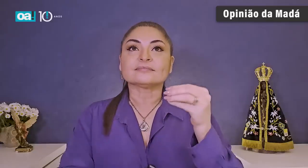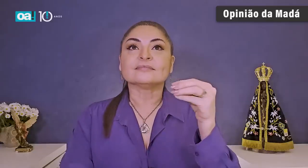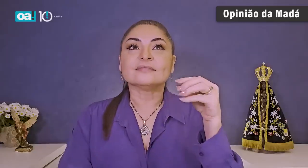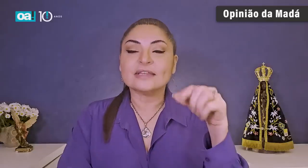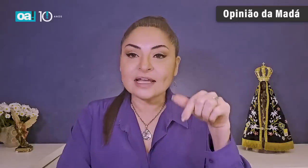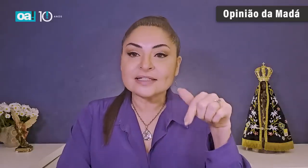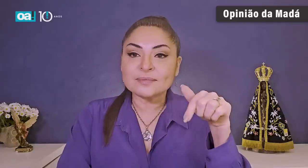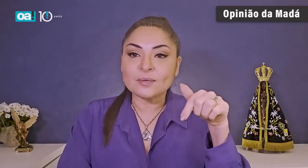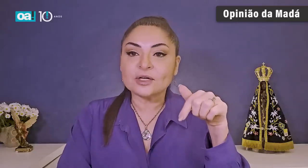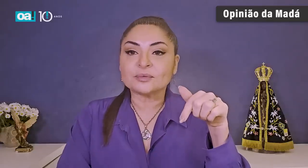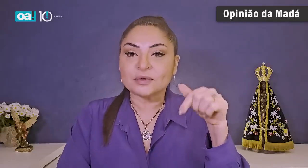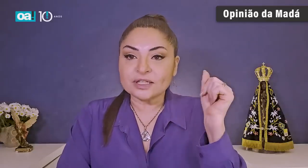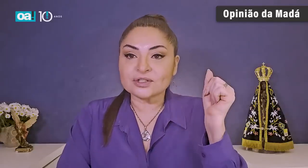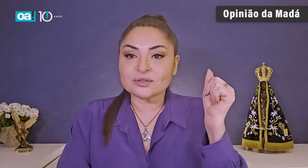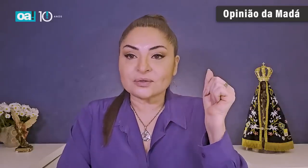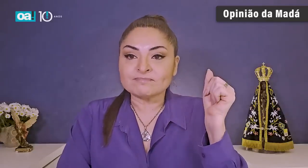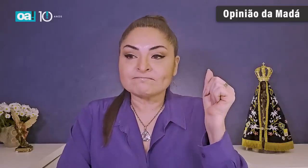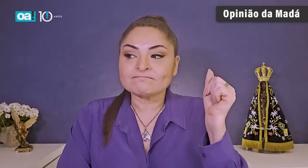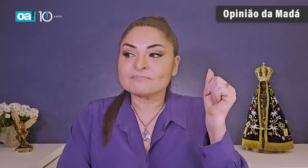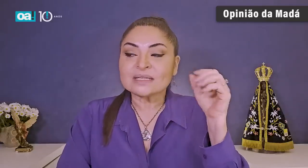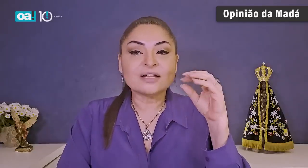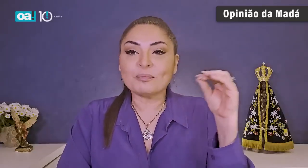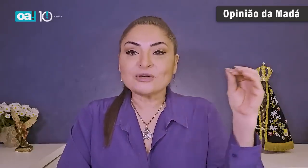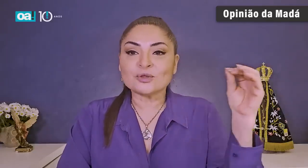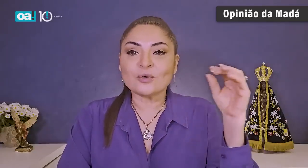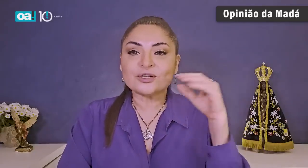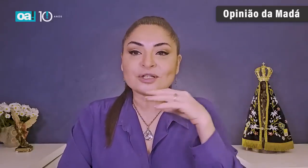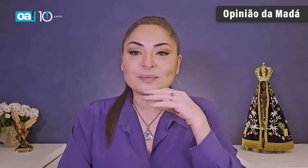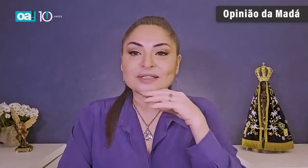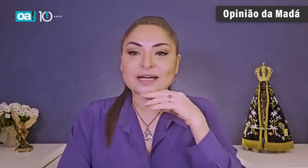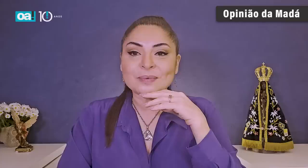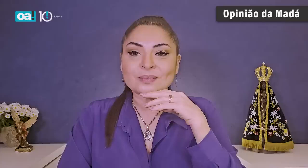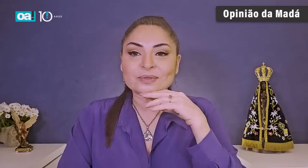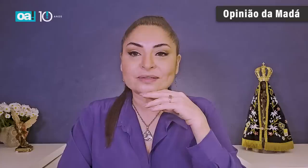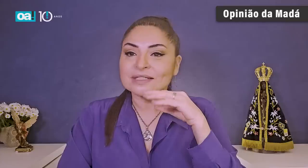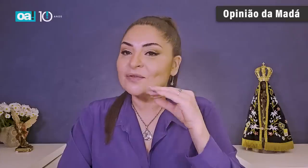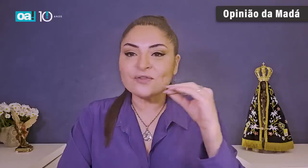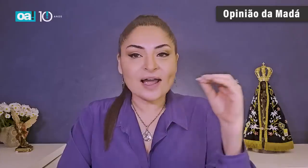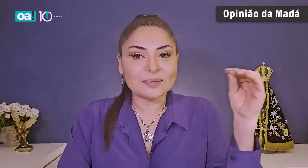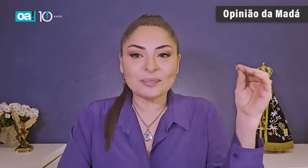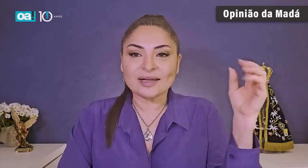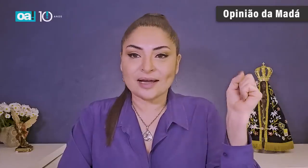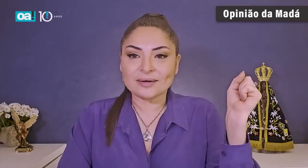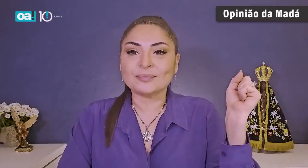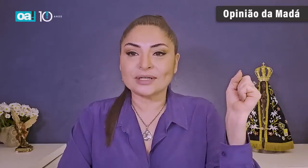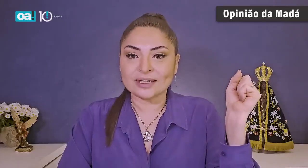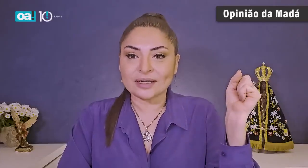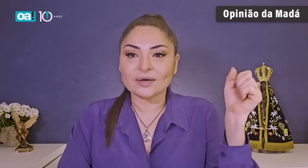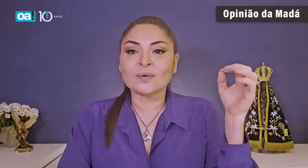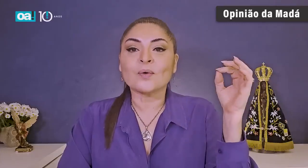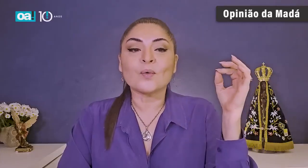que nesse momento político, não pesou o que tinha que pesar para o Lula. Não vai pegar.